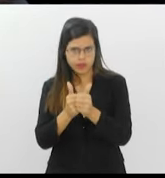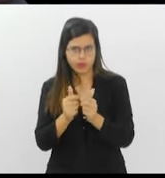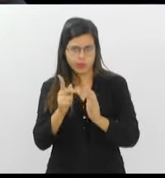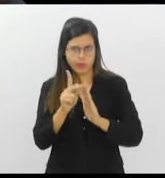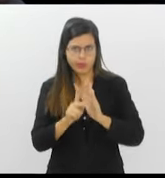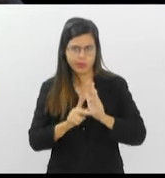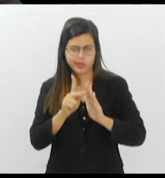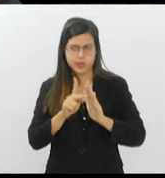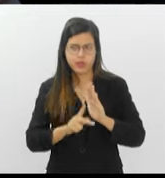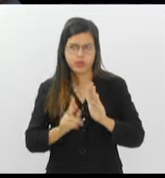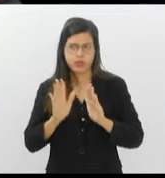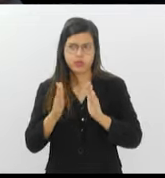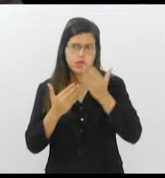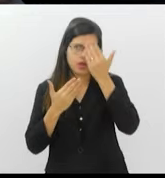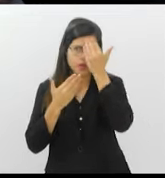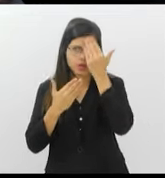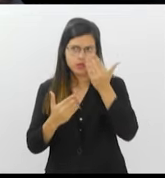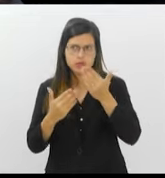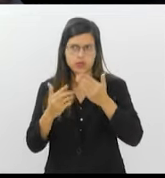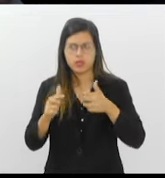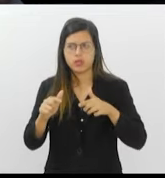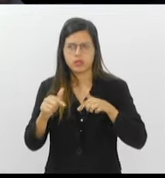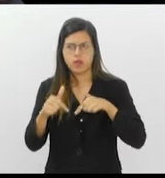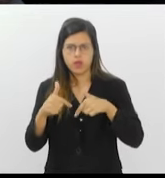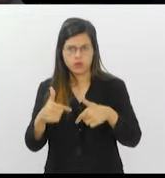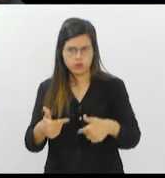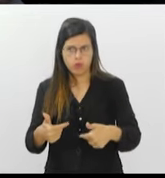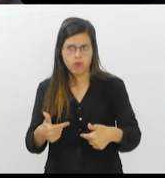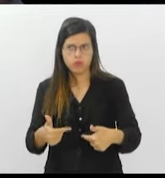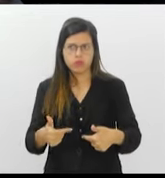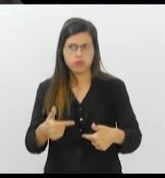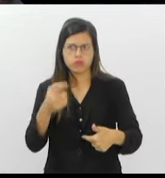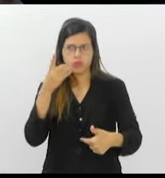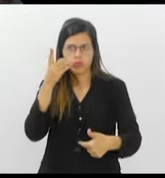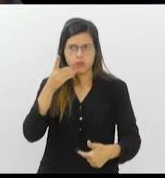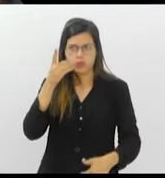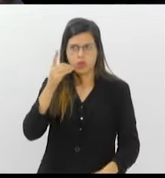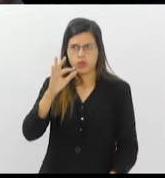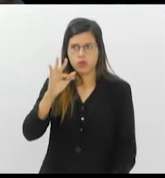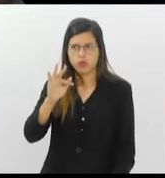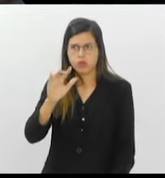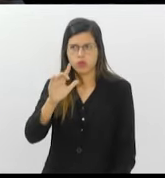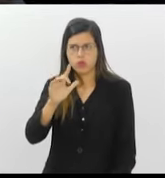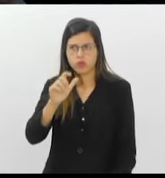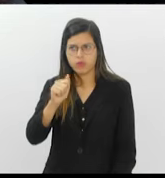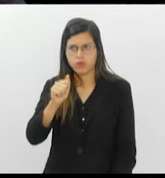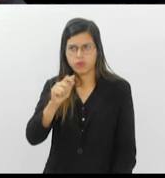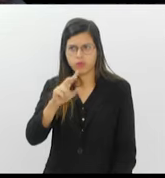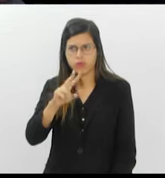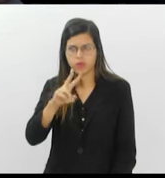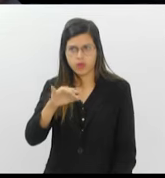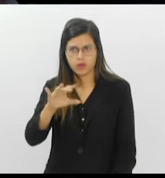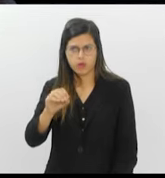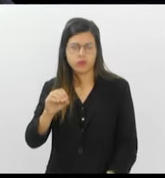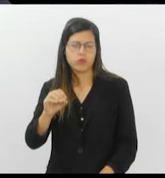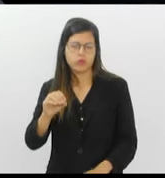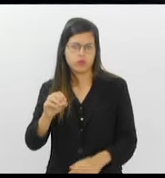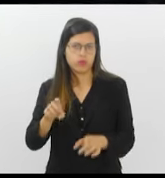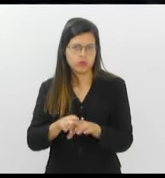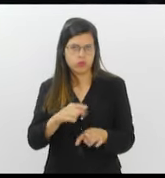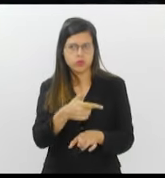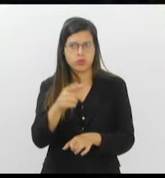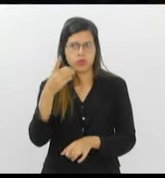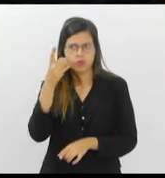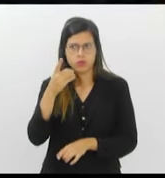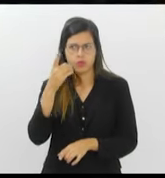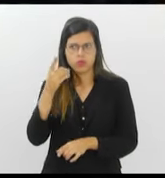e já agradecendo a iniciativa do deputado Flávio Serafini e de toda a bancada. Então, acolhendo então a medida